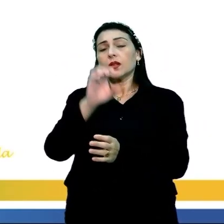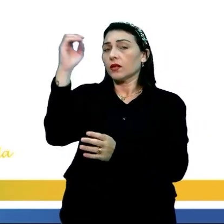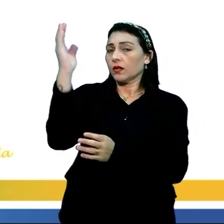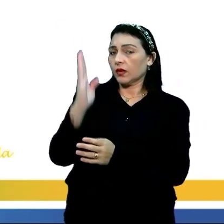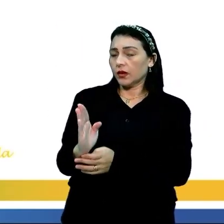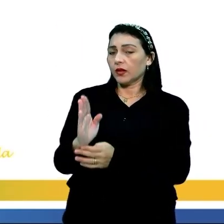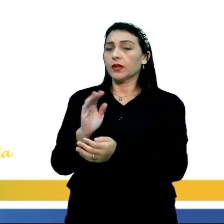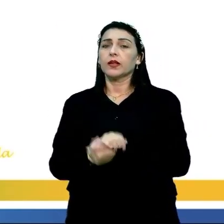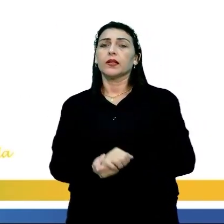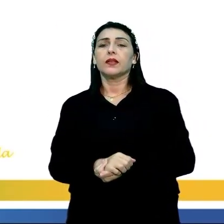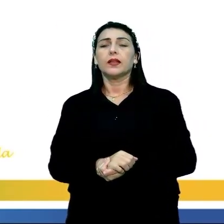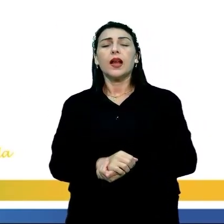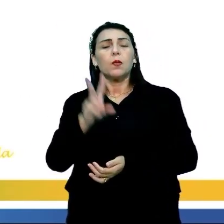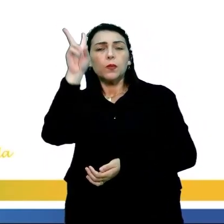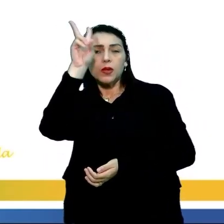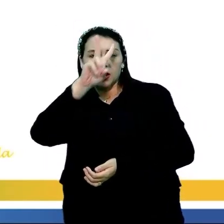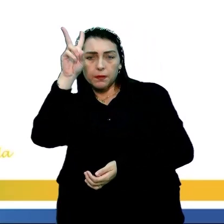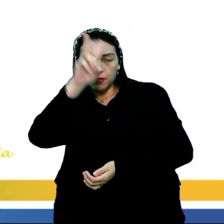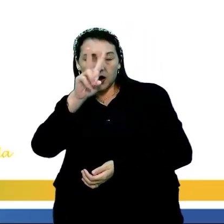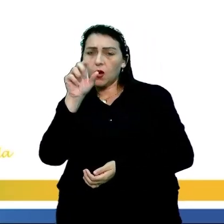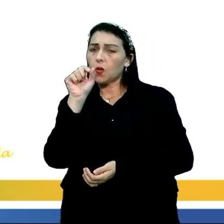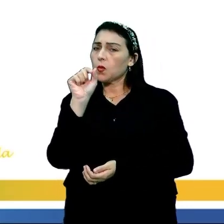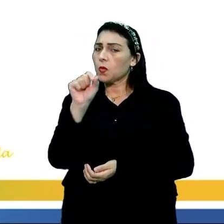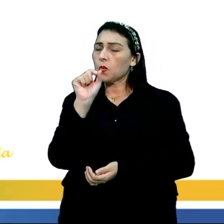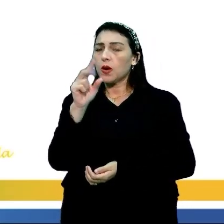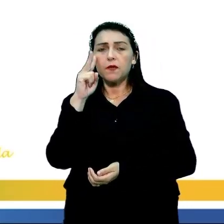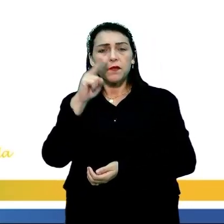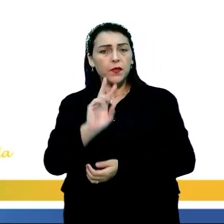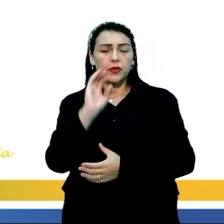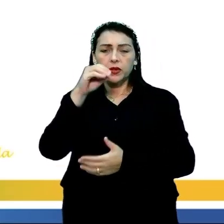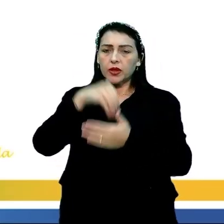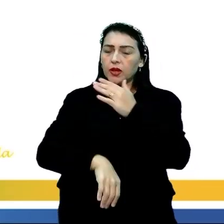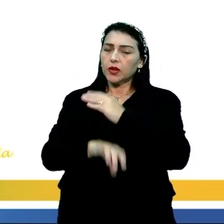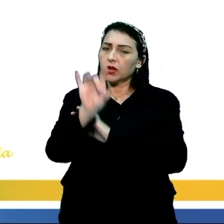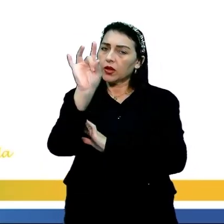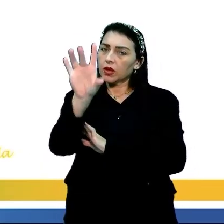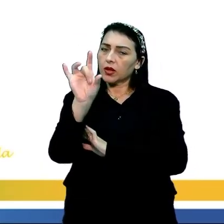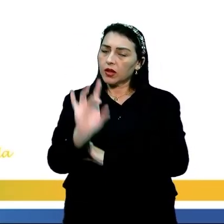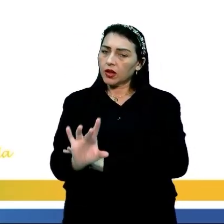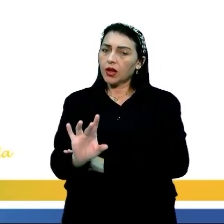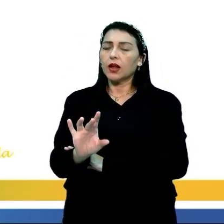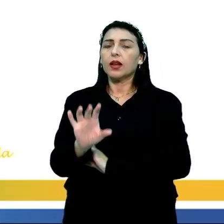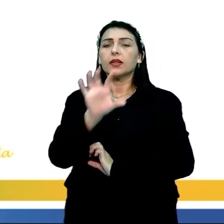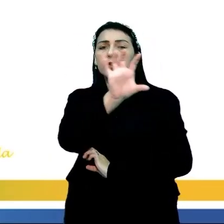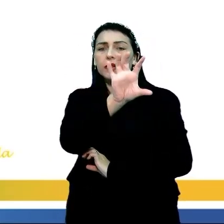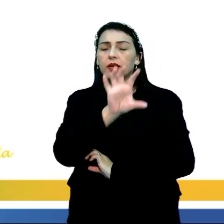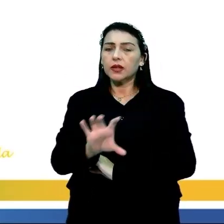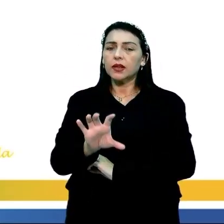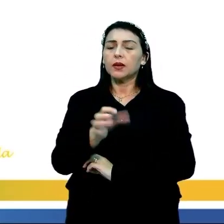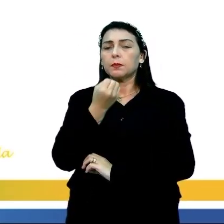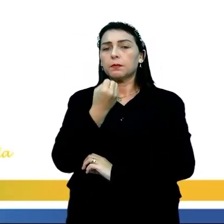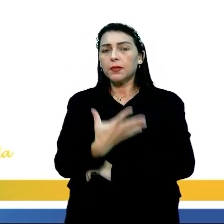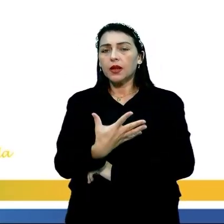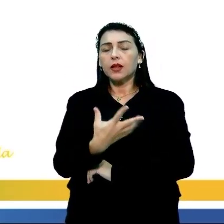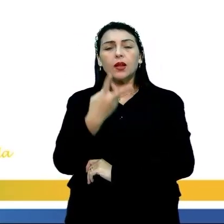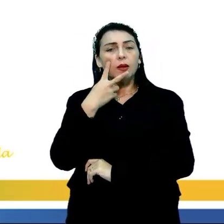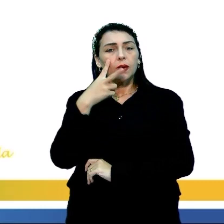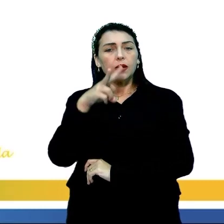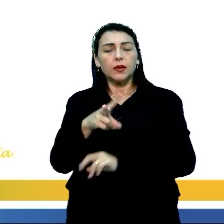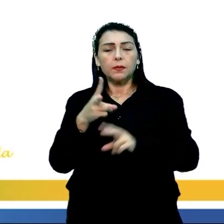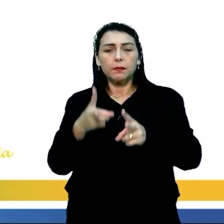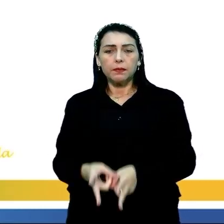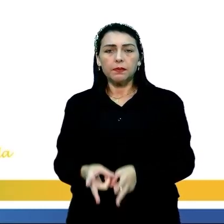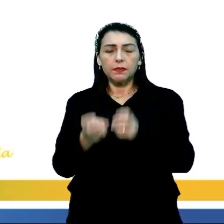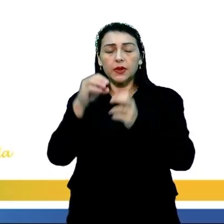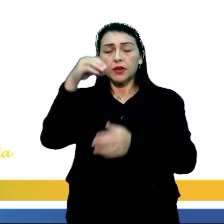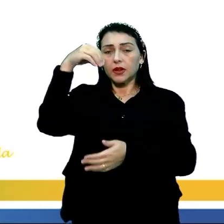brasileiro. Vamos, então, relembrar o que a gente viu dentro de cada um desses domínios? Bem, a gente viu